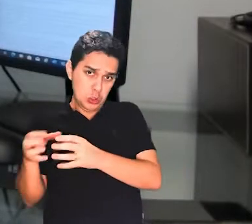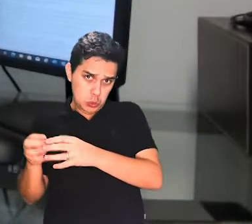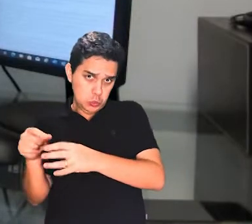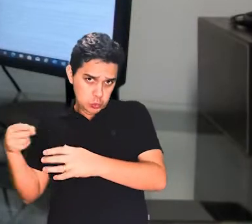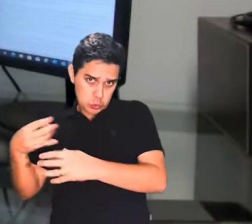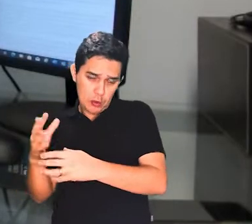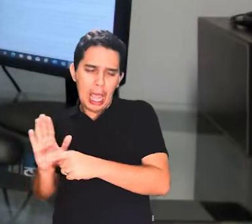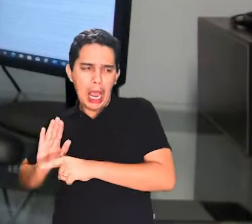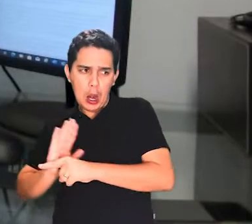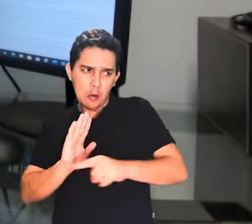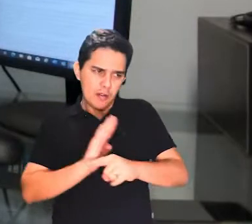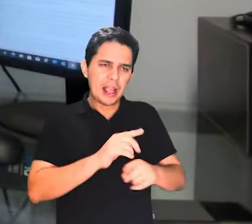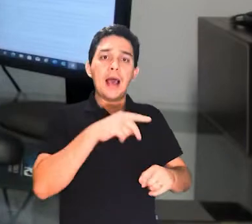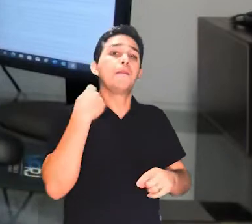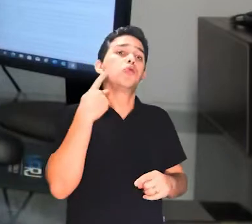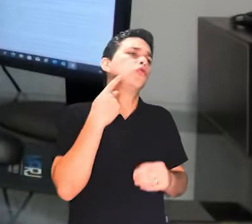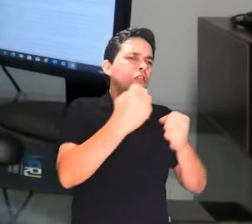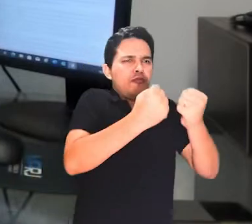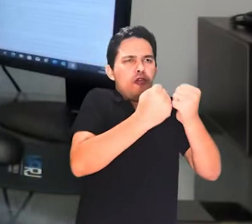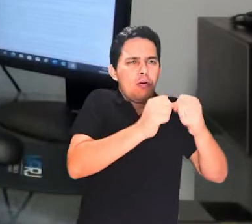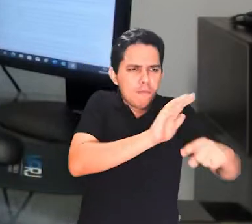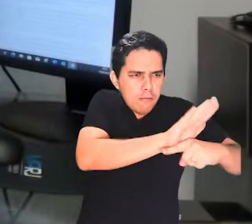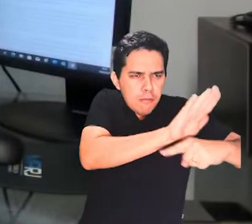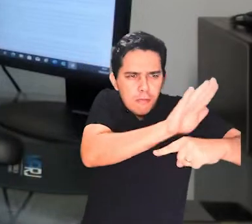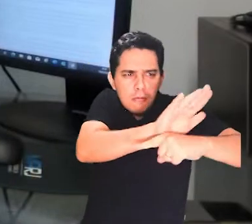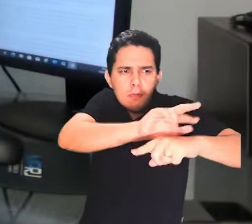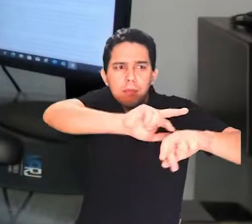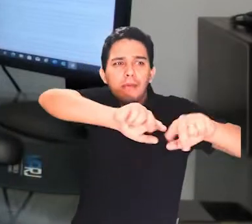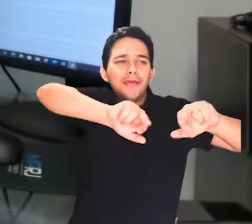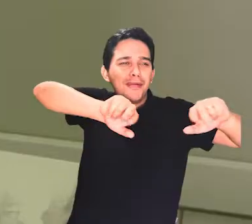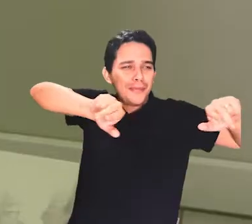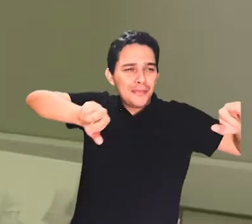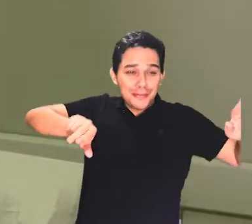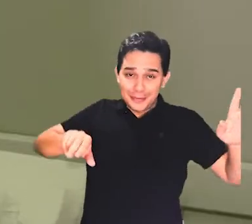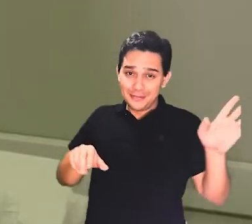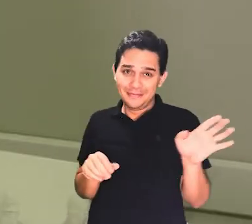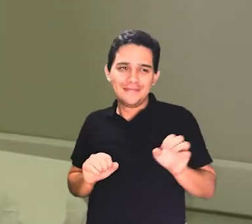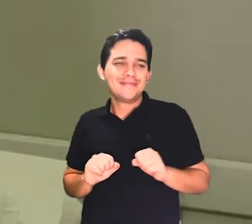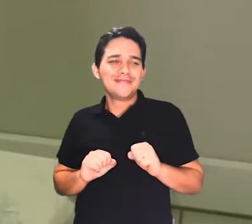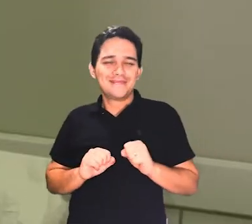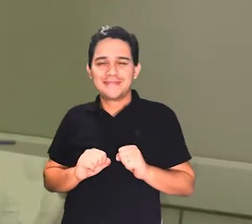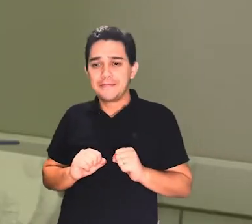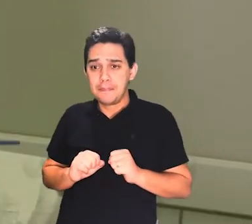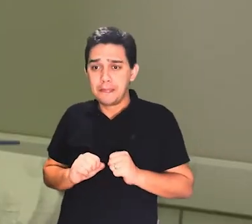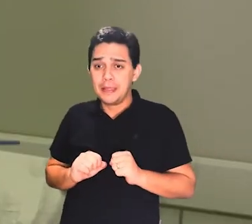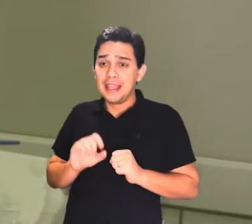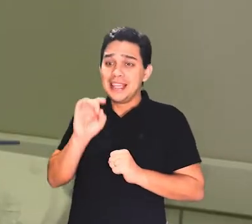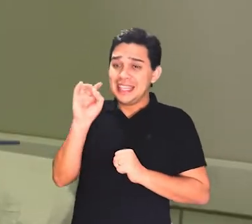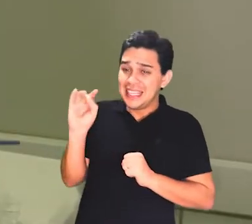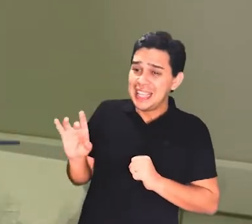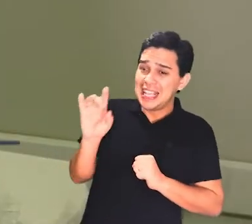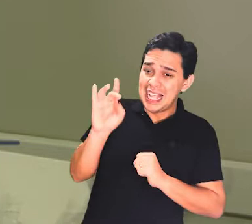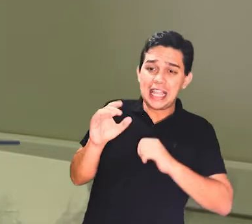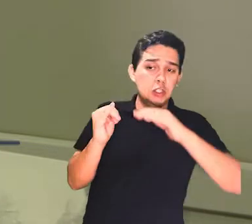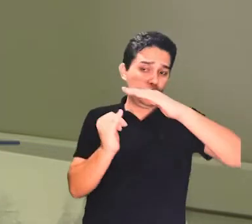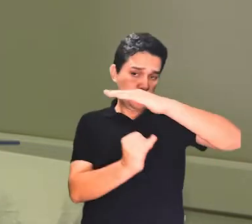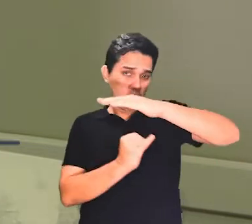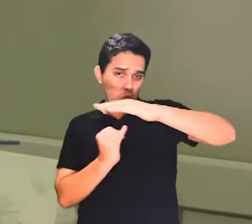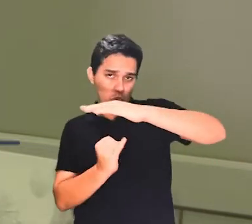impactadas em função dos esforços para o enfrentamento da pandemia. A gente tem, em cada instituição dessa,